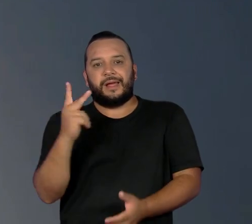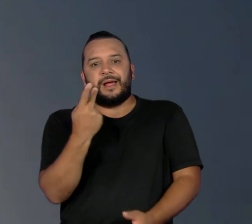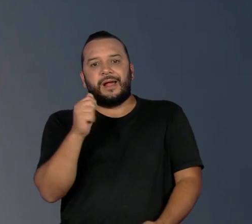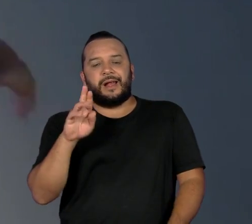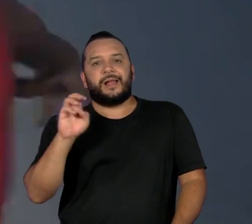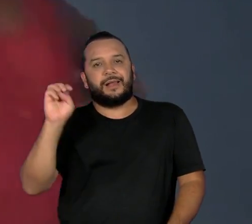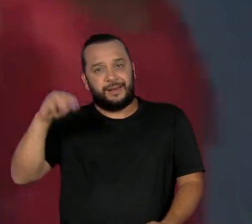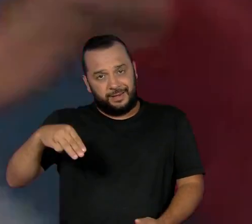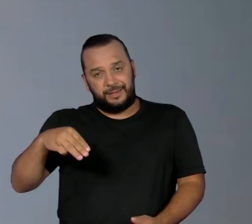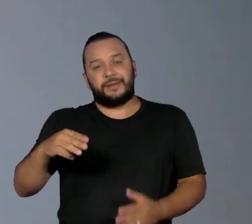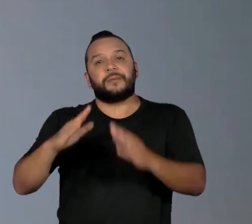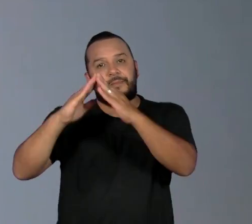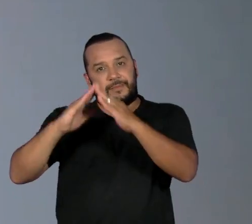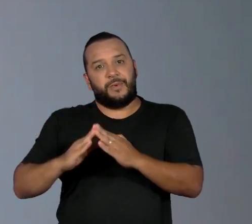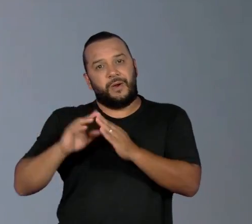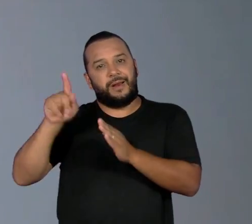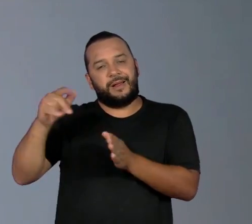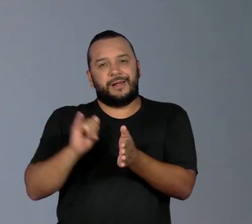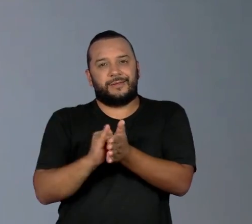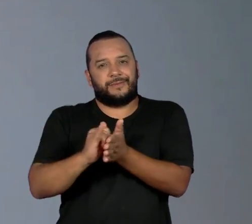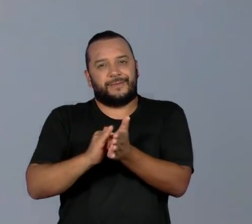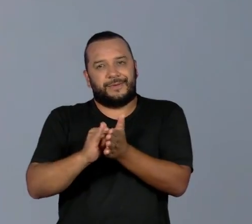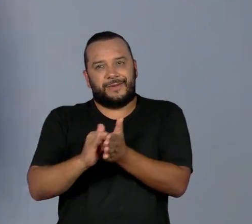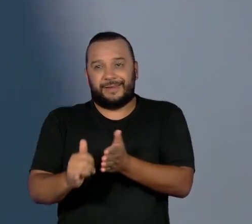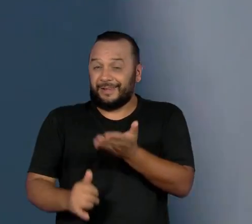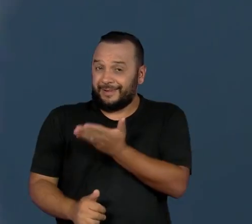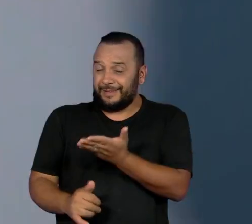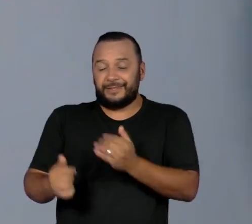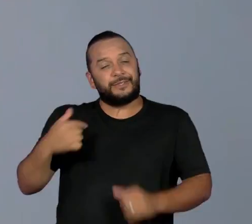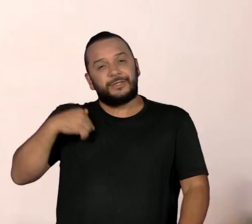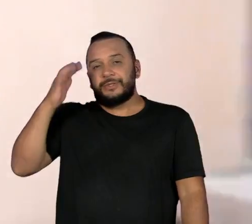York. Os meus sonhos são as coisas que me movem.